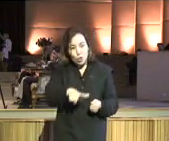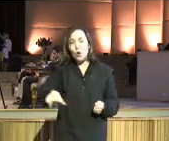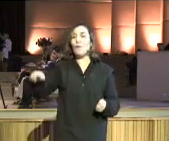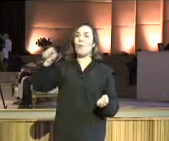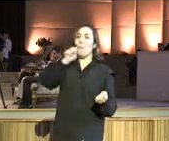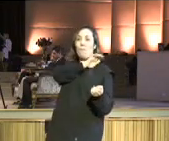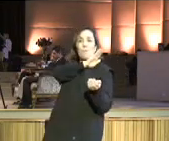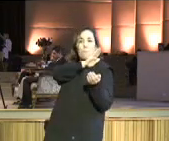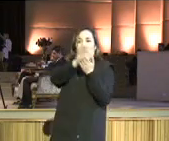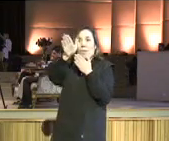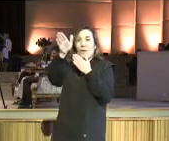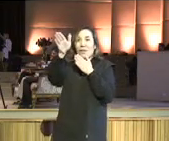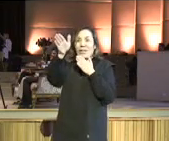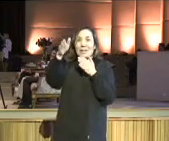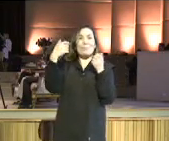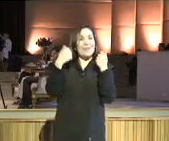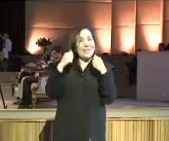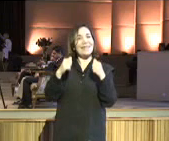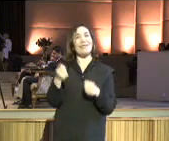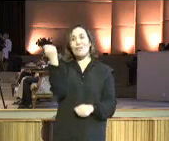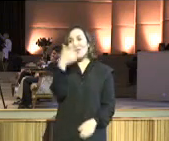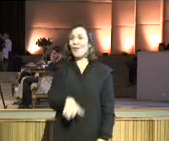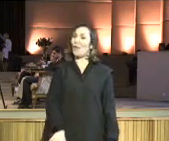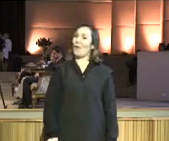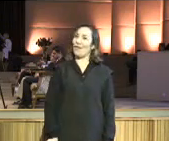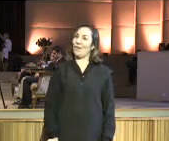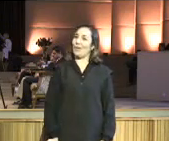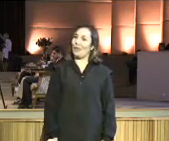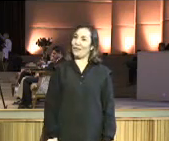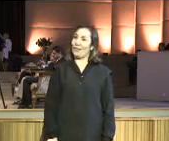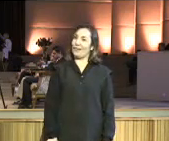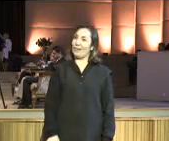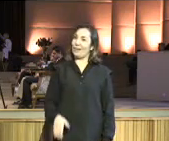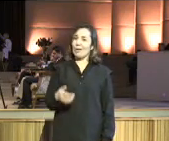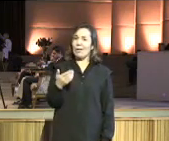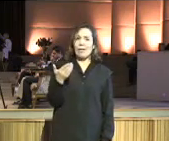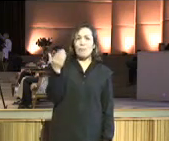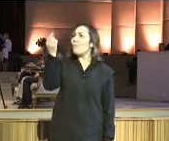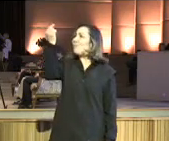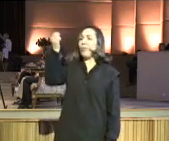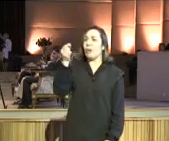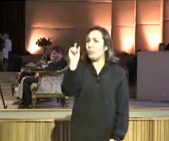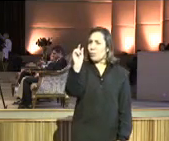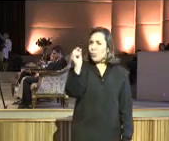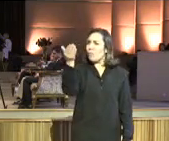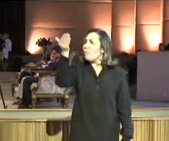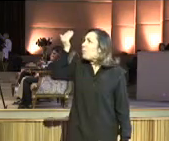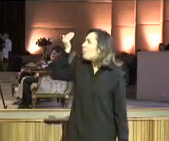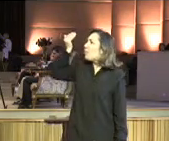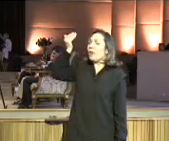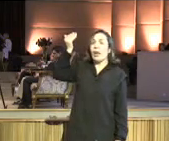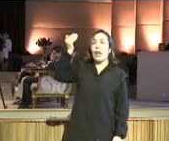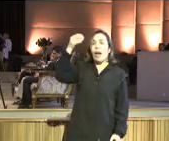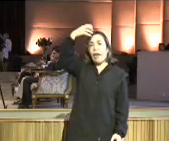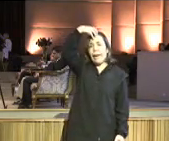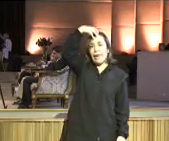Não deve ter sido muito fácil achar um esconderijo para o seu grupo.